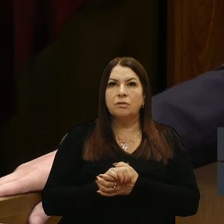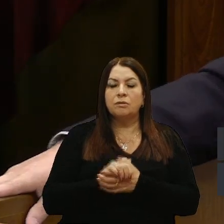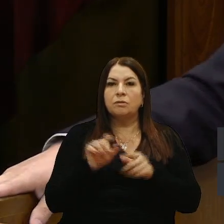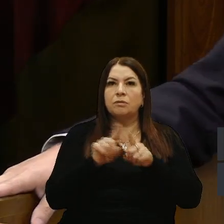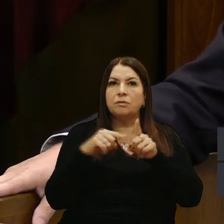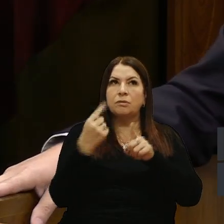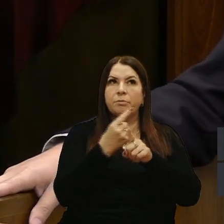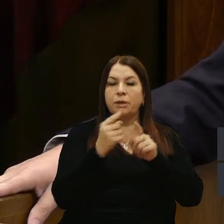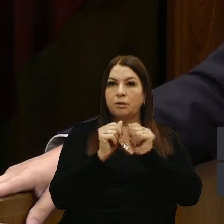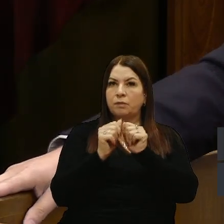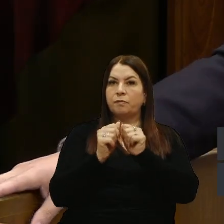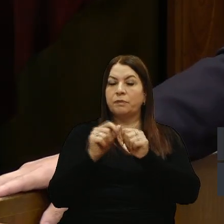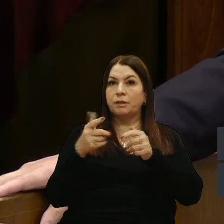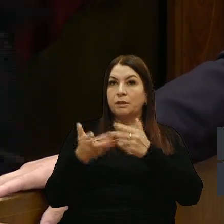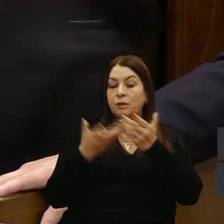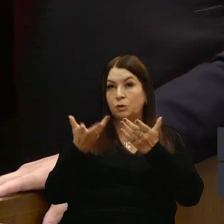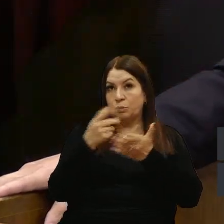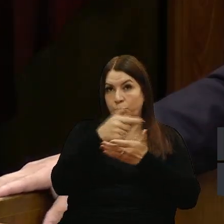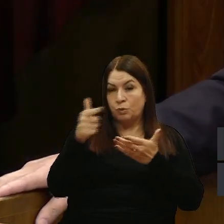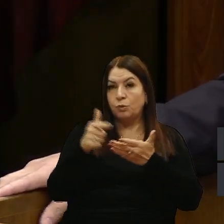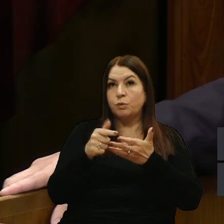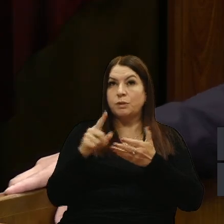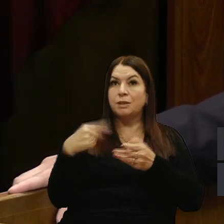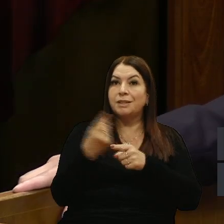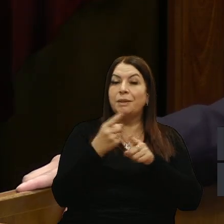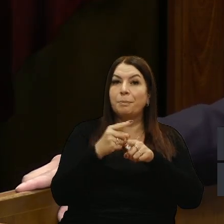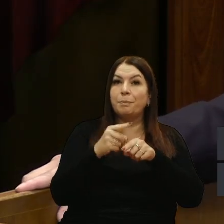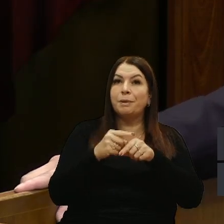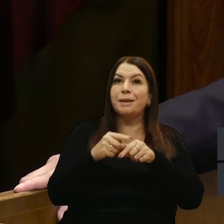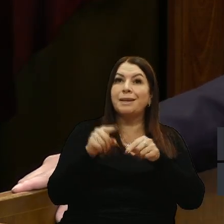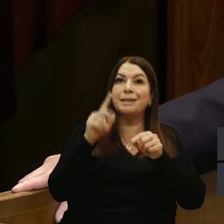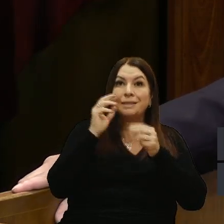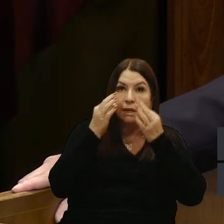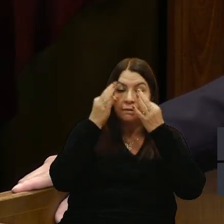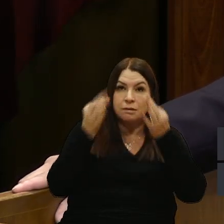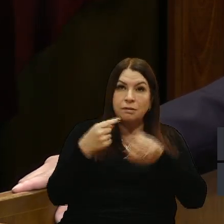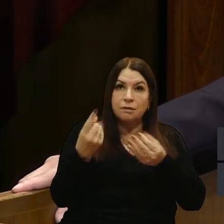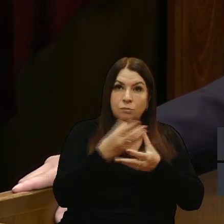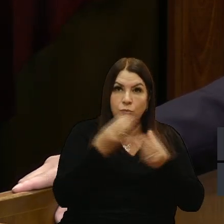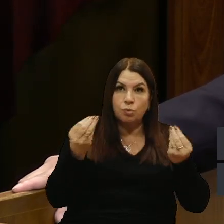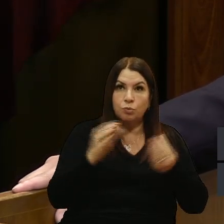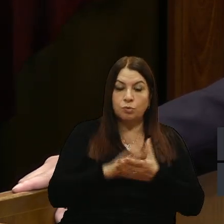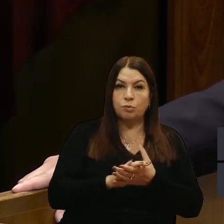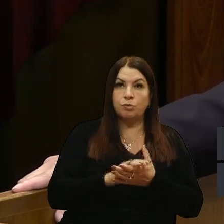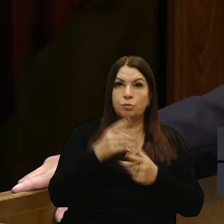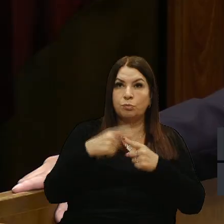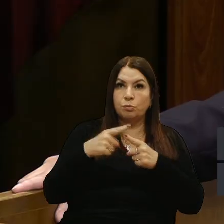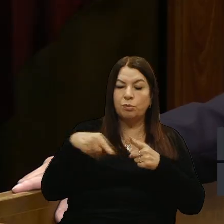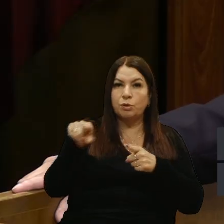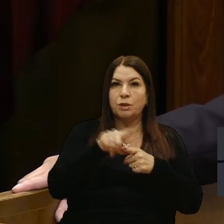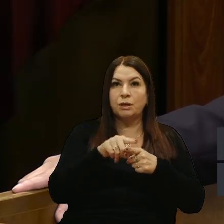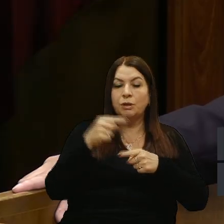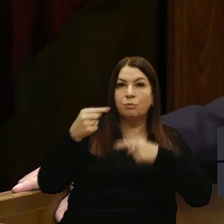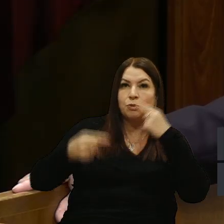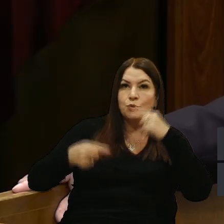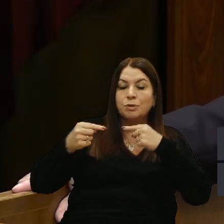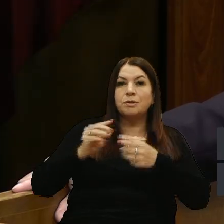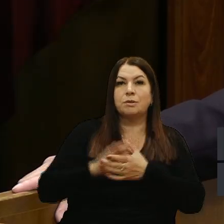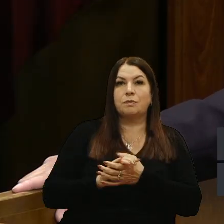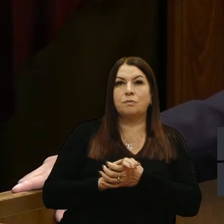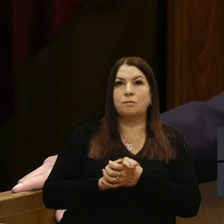E isso é uma questão que nós precisamos se atentar muito, porque é uma